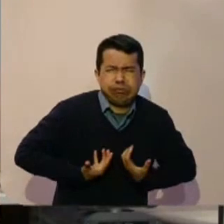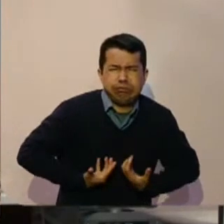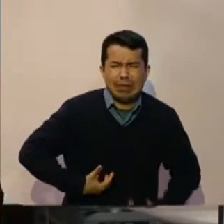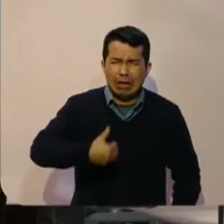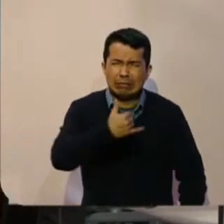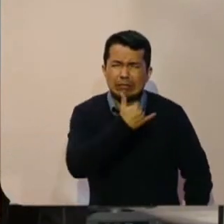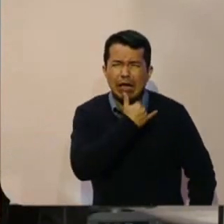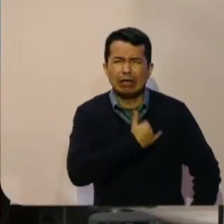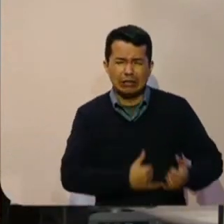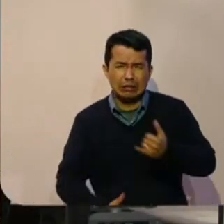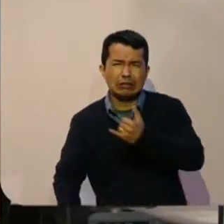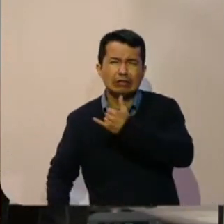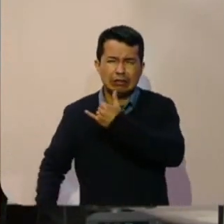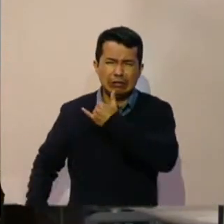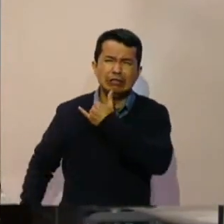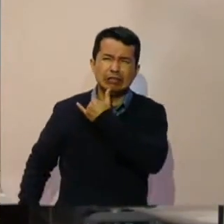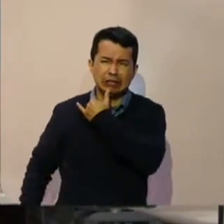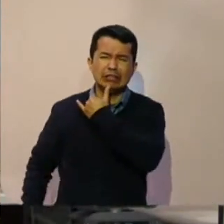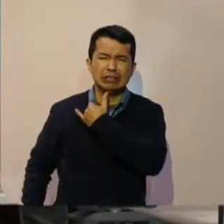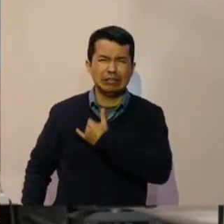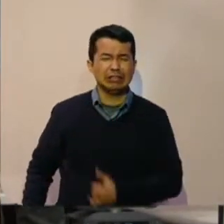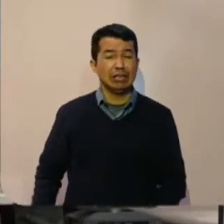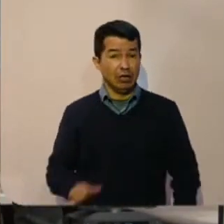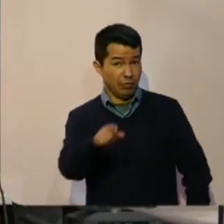da caminhada,